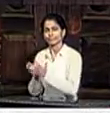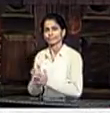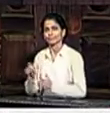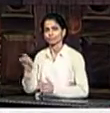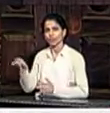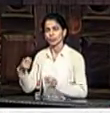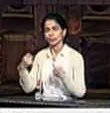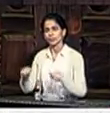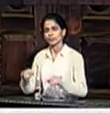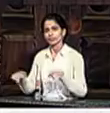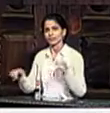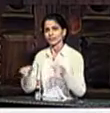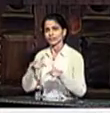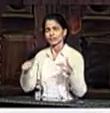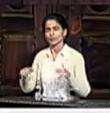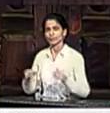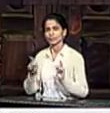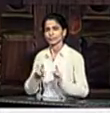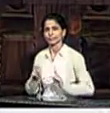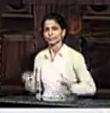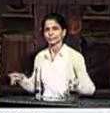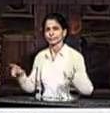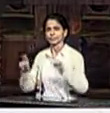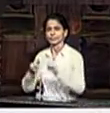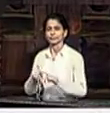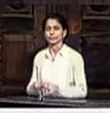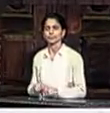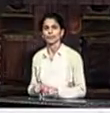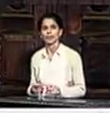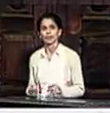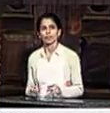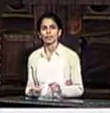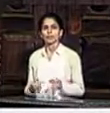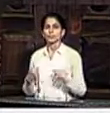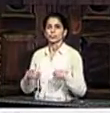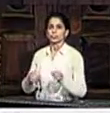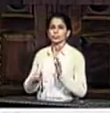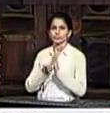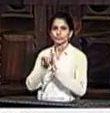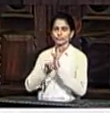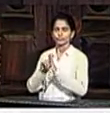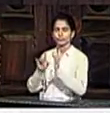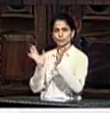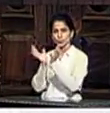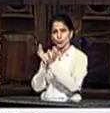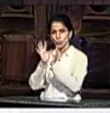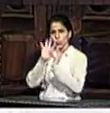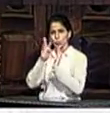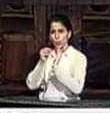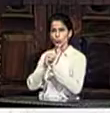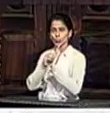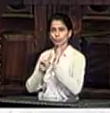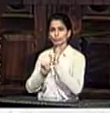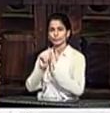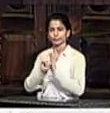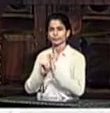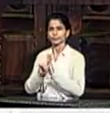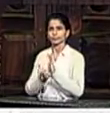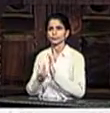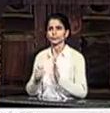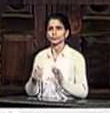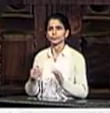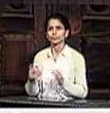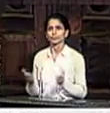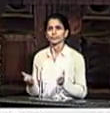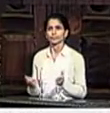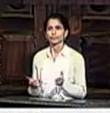públicos. E essas medidas têm que ser analisadas como um todo. E aí entro no